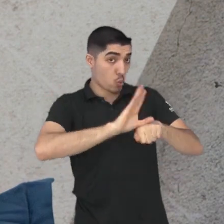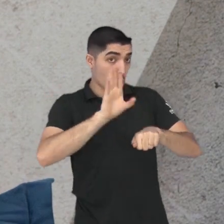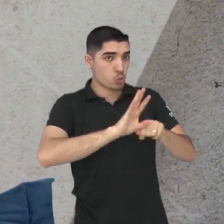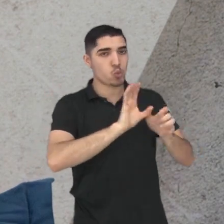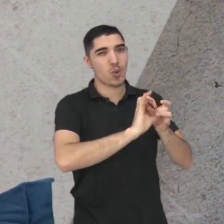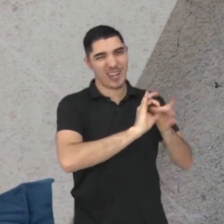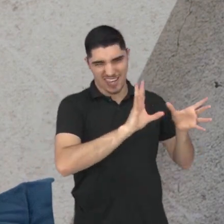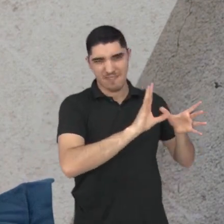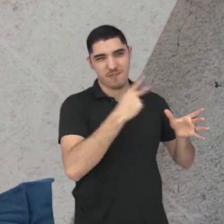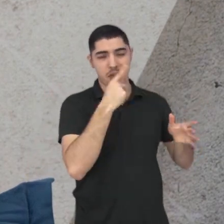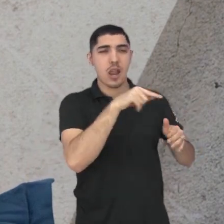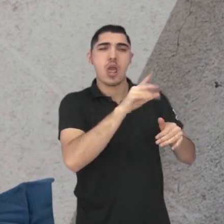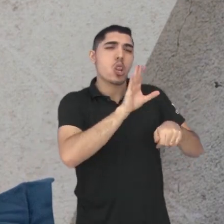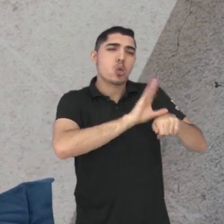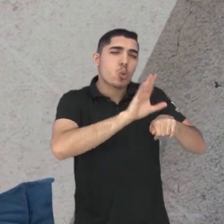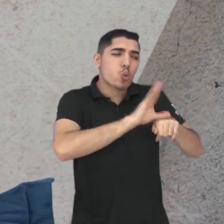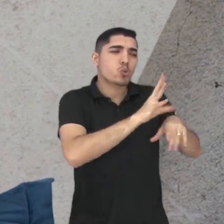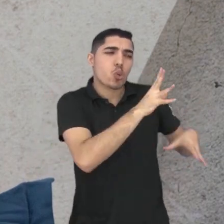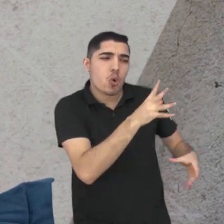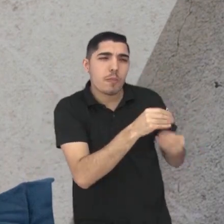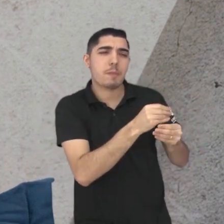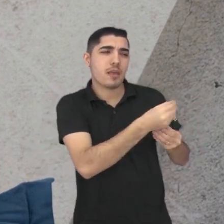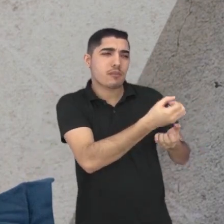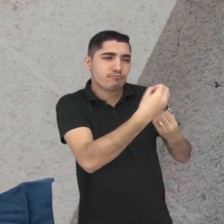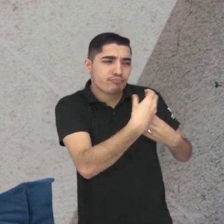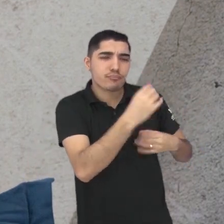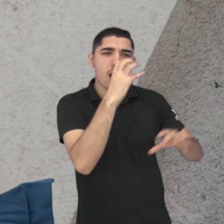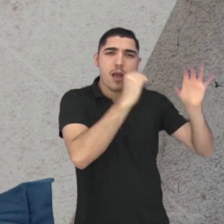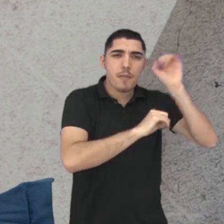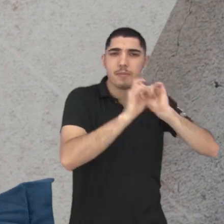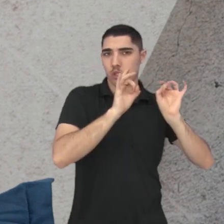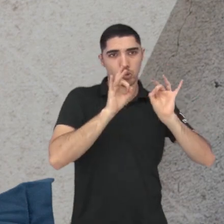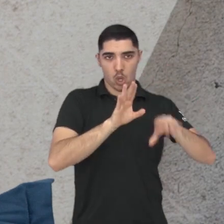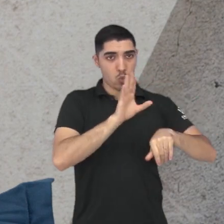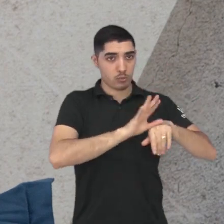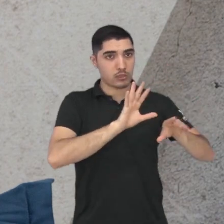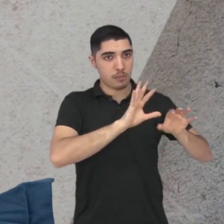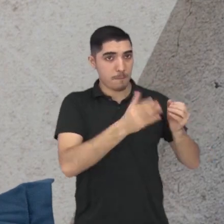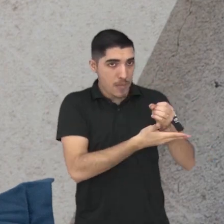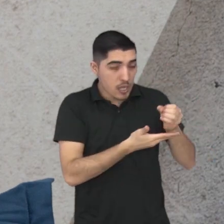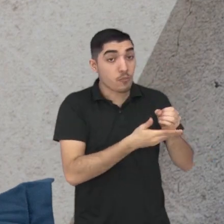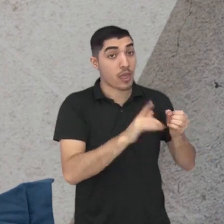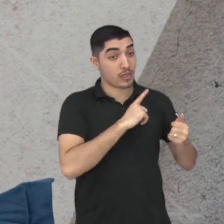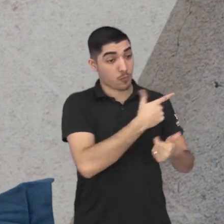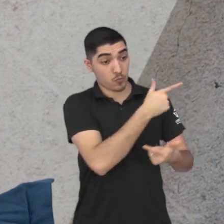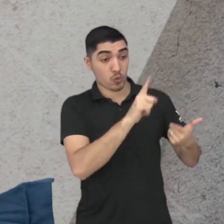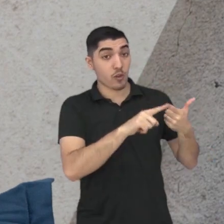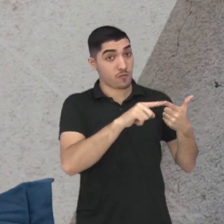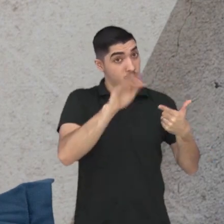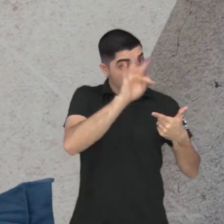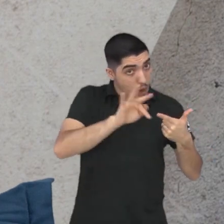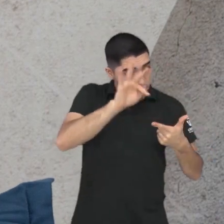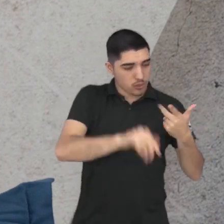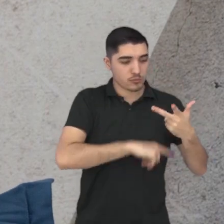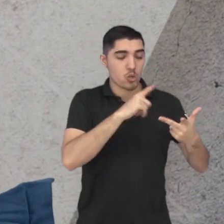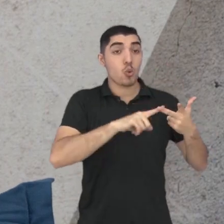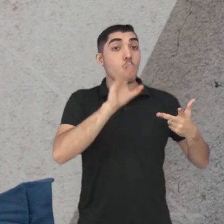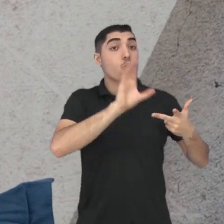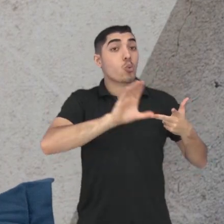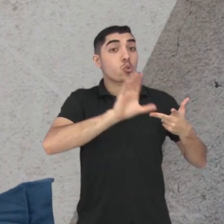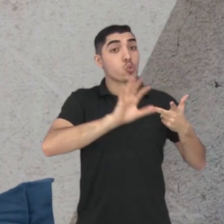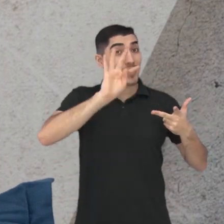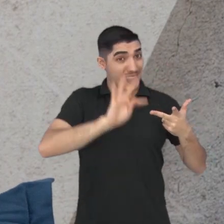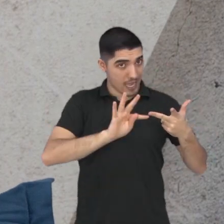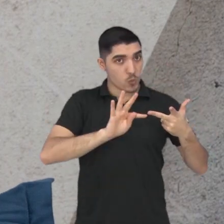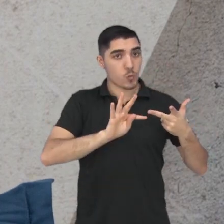livres, por exemplo, que ajudam a capacitar, né, a renovar, a reciclar o profissional. A gente tem os cursos superiores, né, e os cursos técnicos.